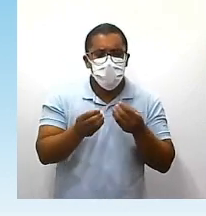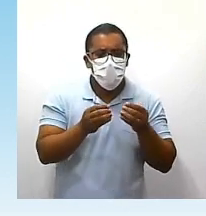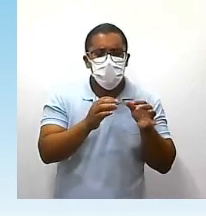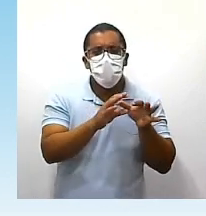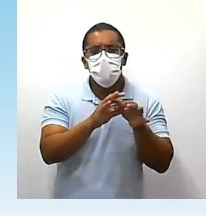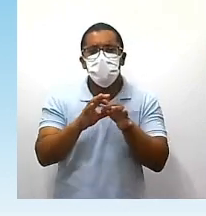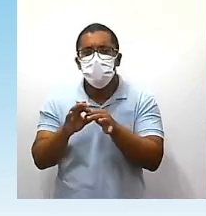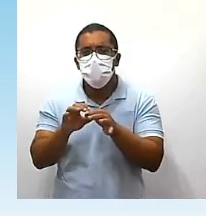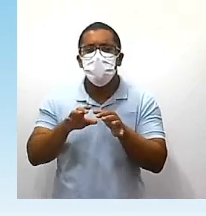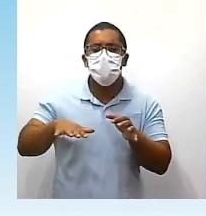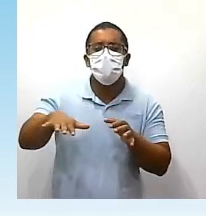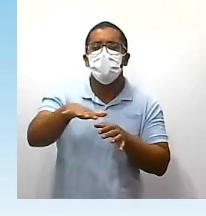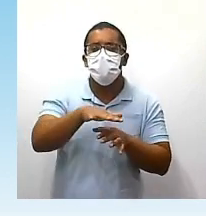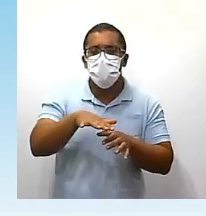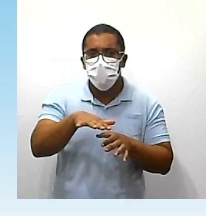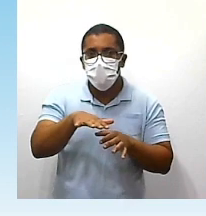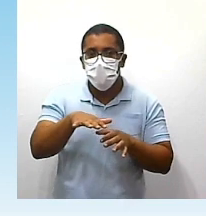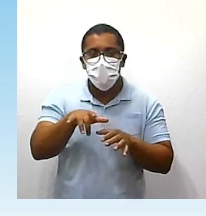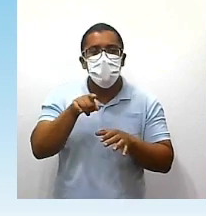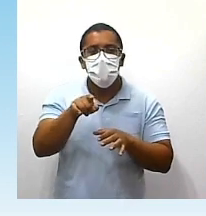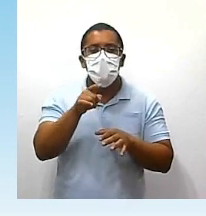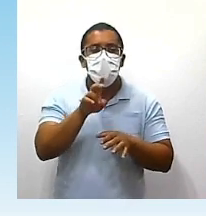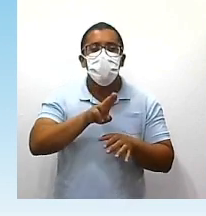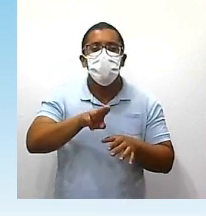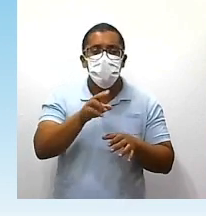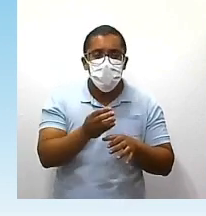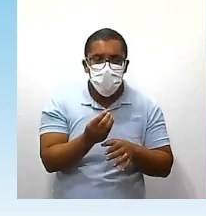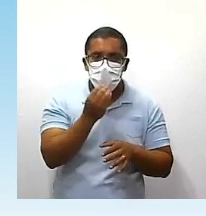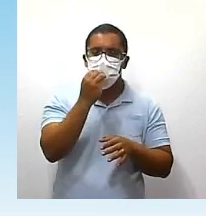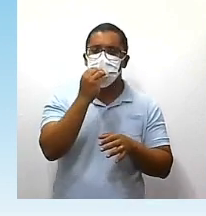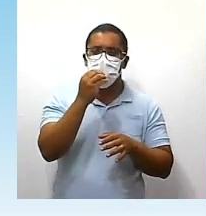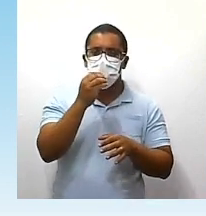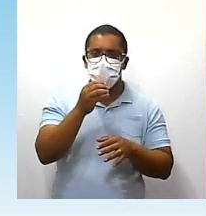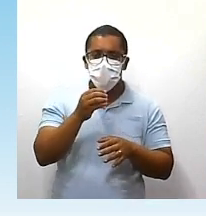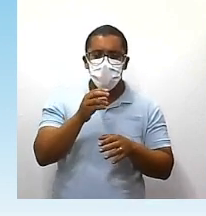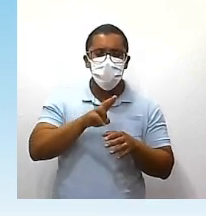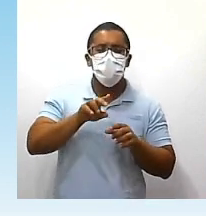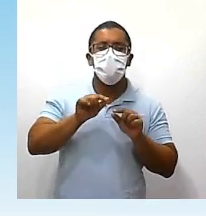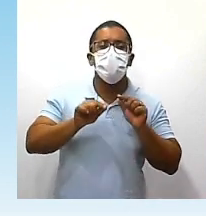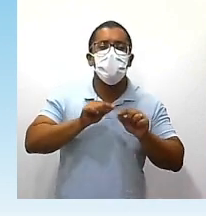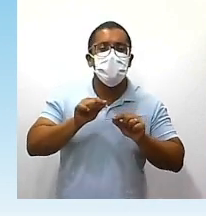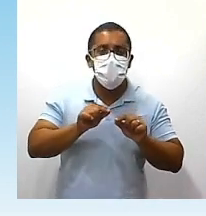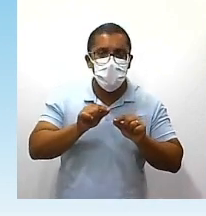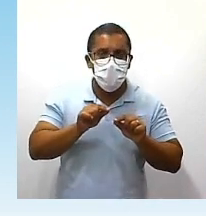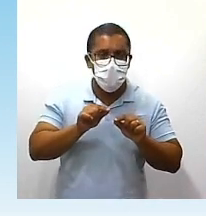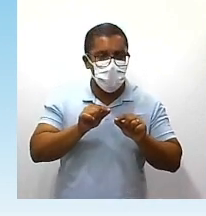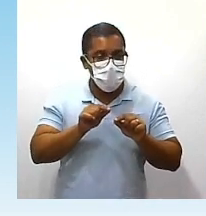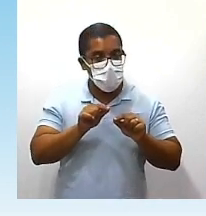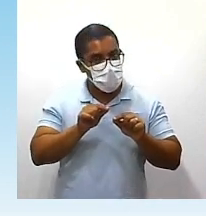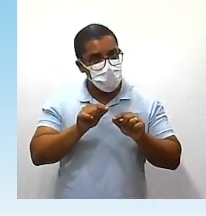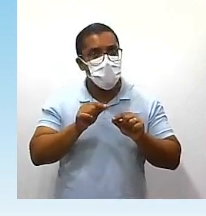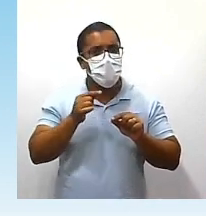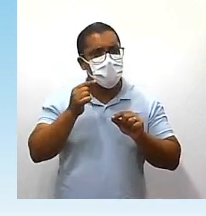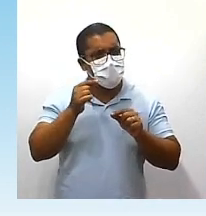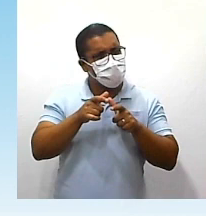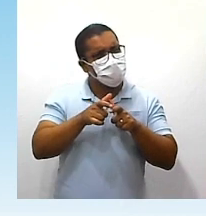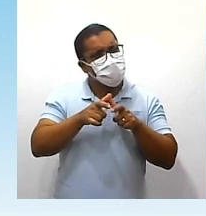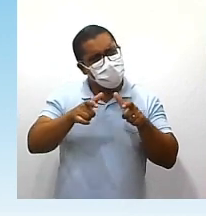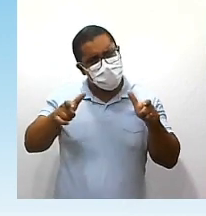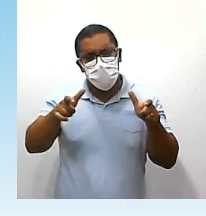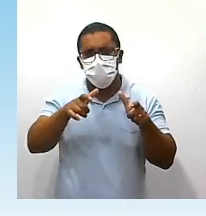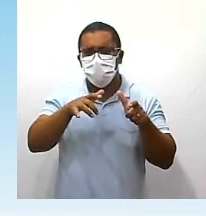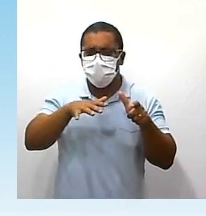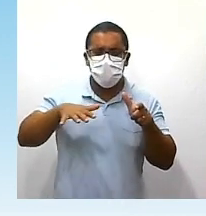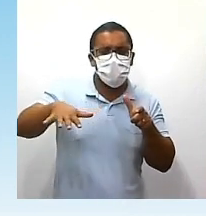e qual foi a substância ali consumida. No entanto, ali de forma geral, todas elas